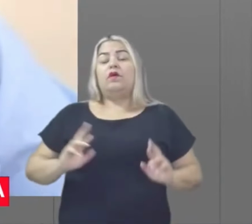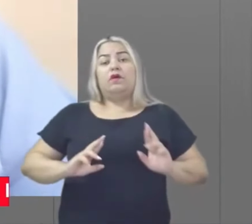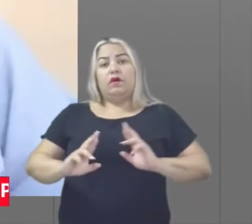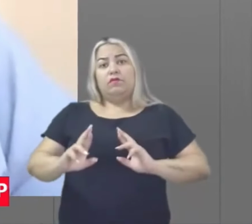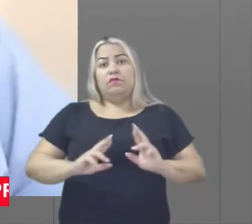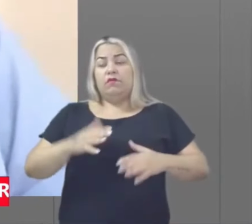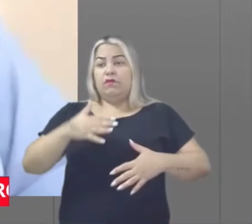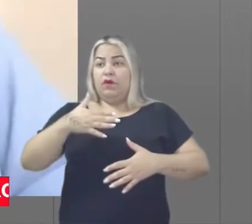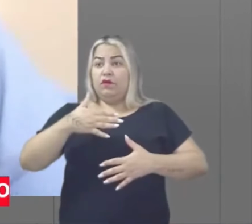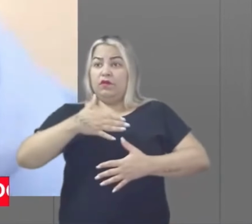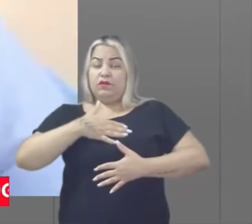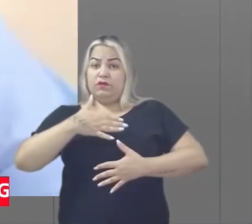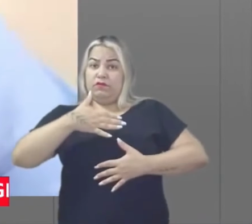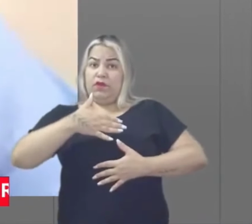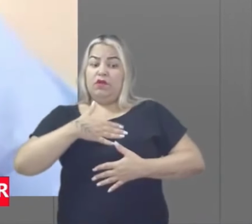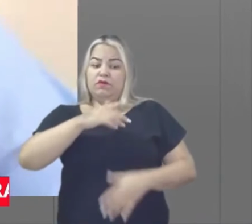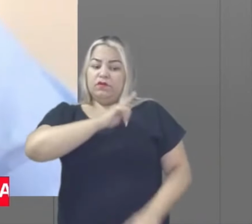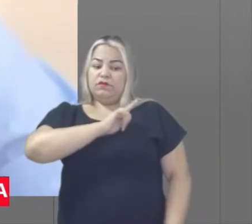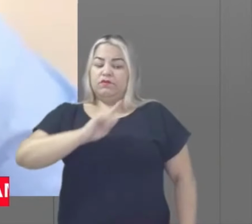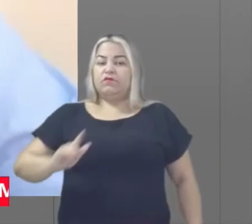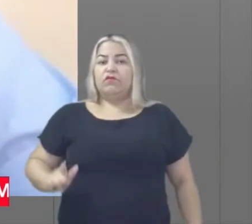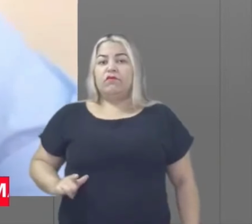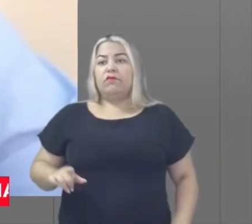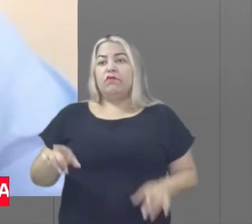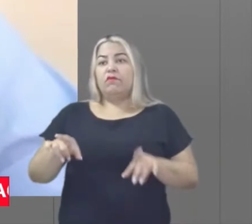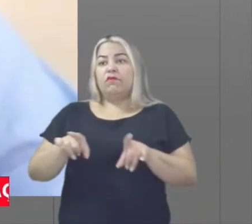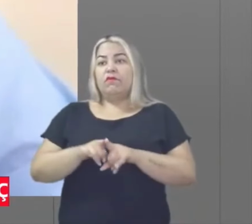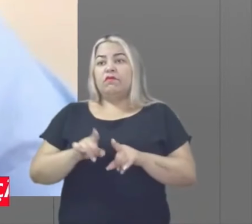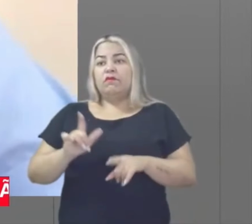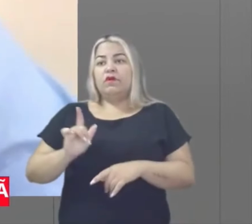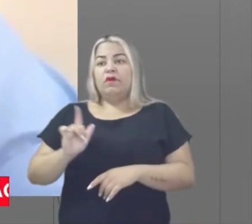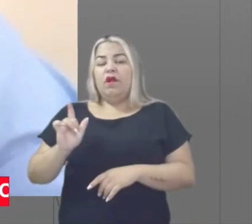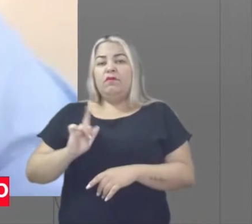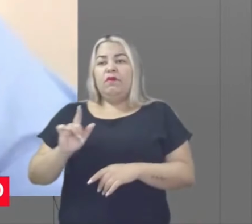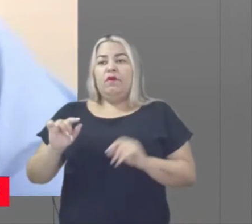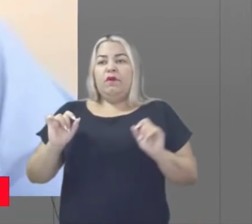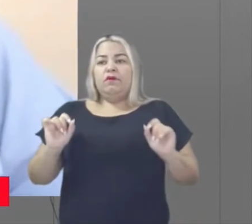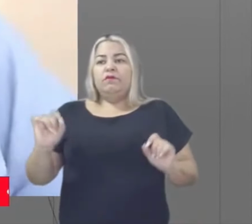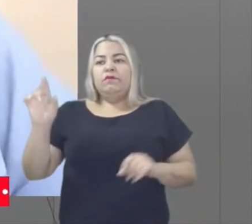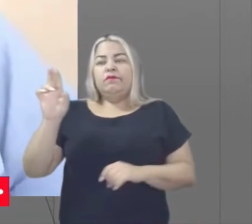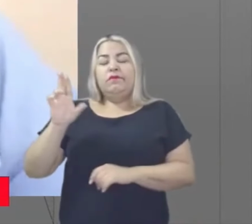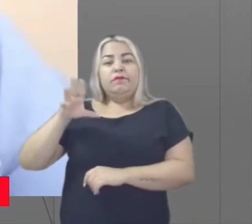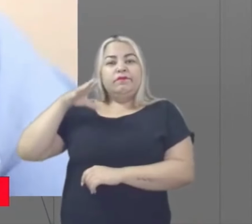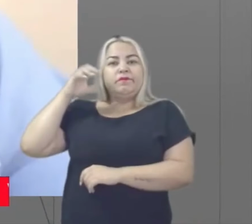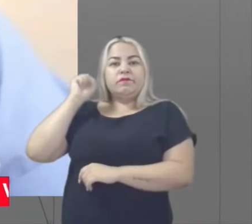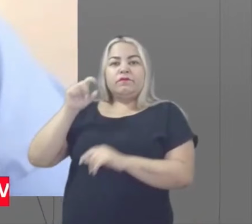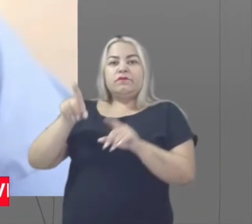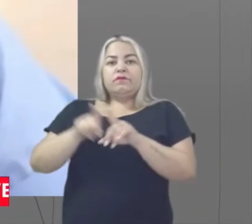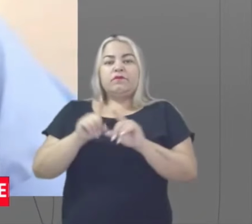Corporal. E agora, nesse momento, o governador admite que houveram equívocos e a ouvidoria